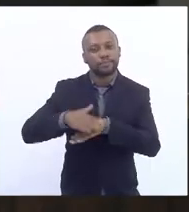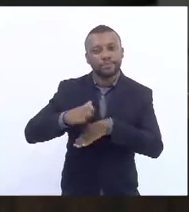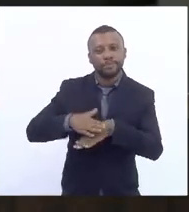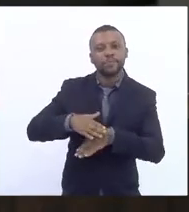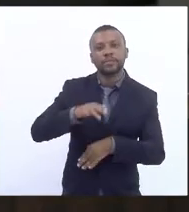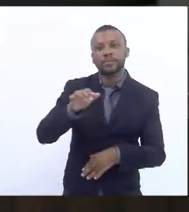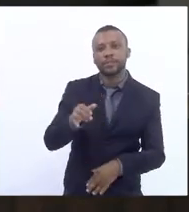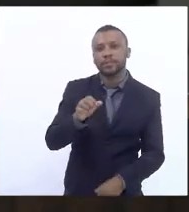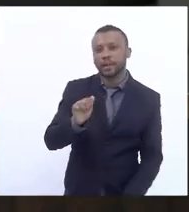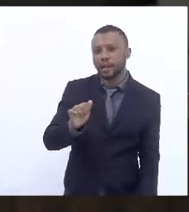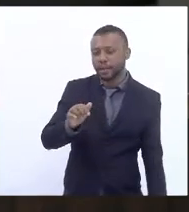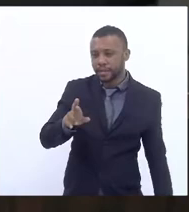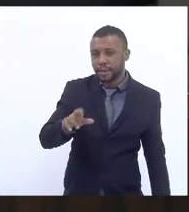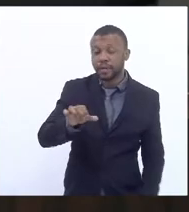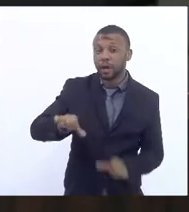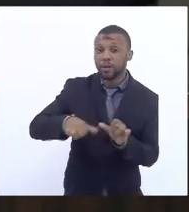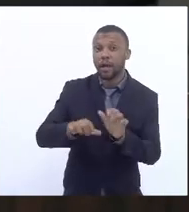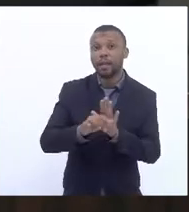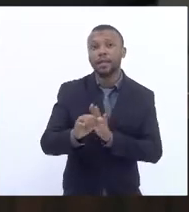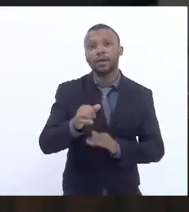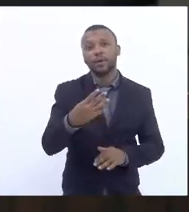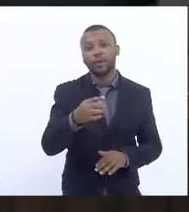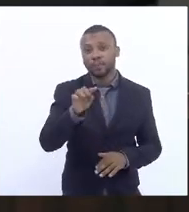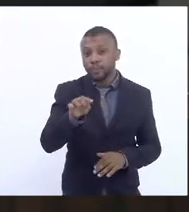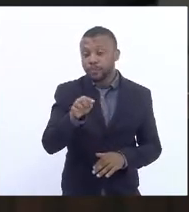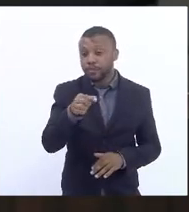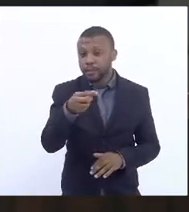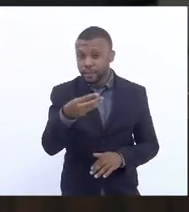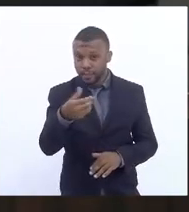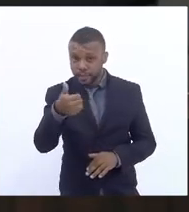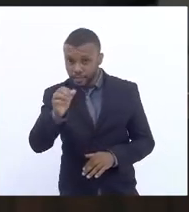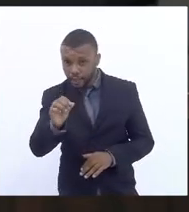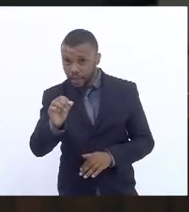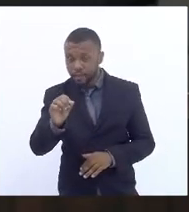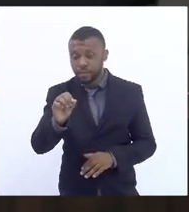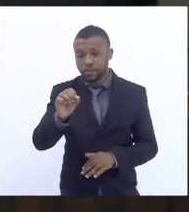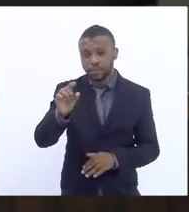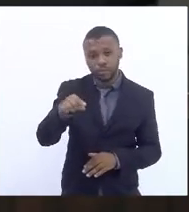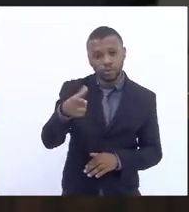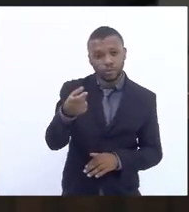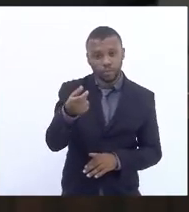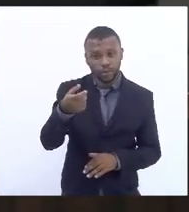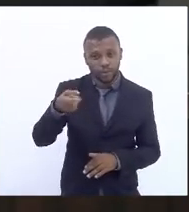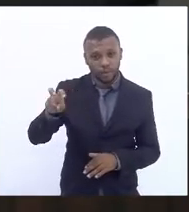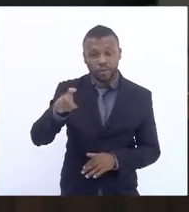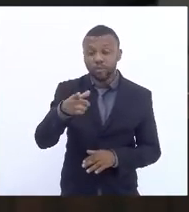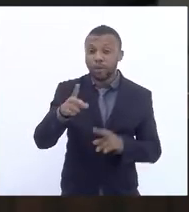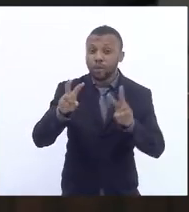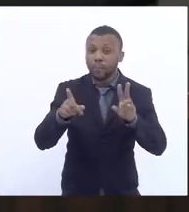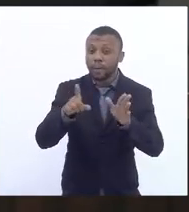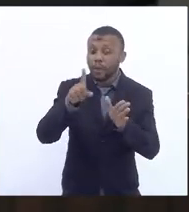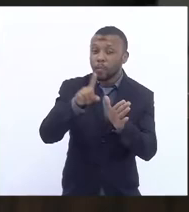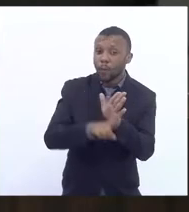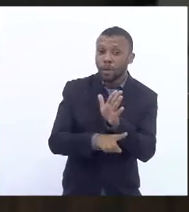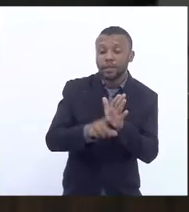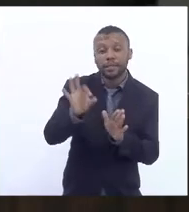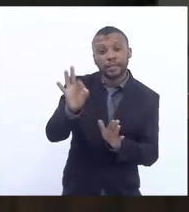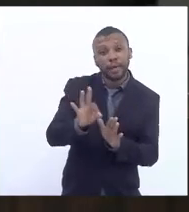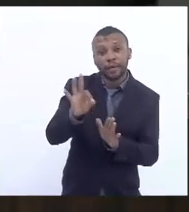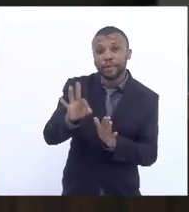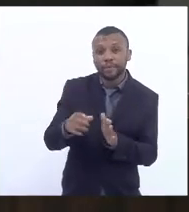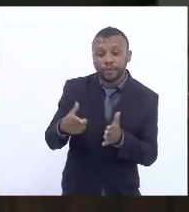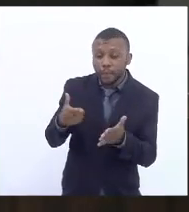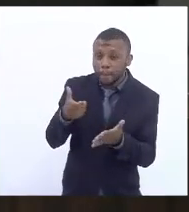que altera a Lei 4.510, 3 de janeiro de 2005, e dispõe sobre isenção de pagamento de tarifa de transporte intermunicipal